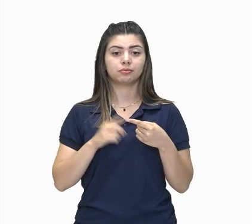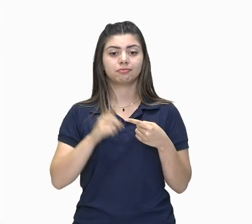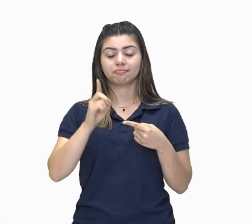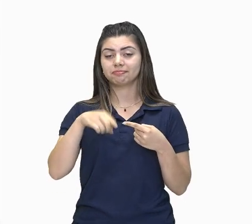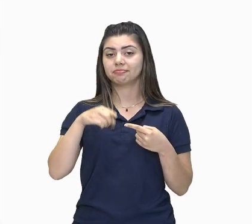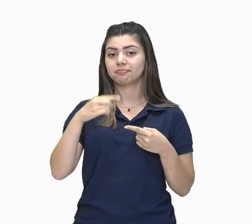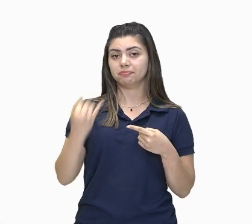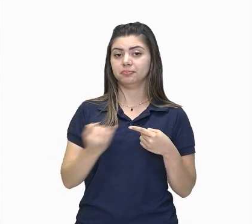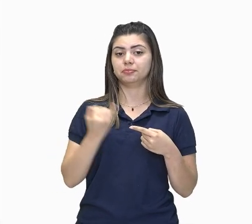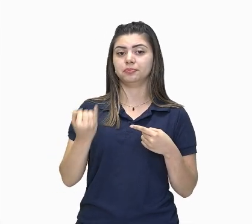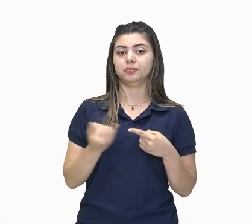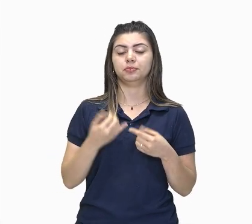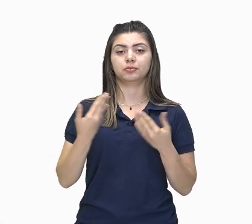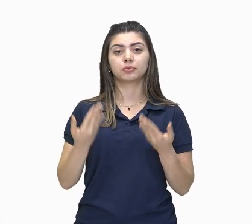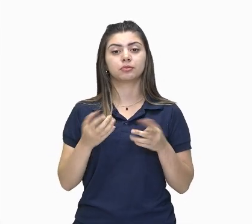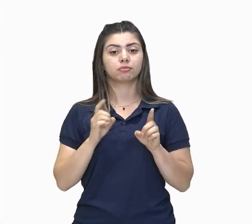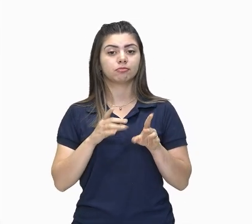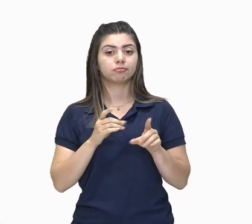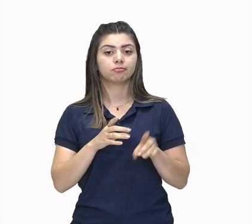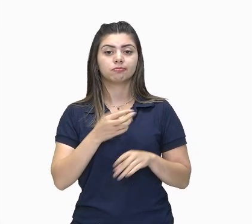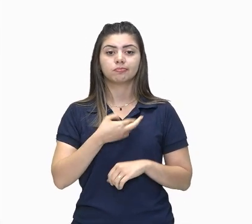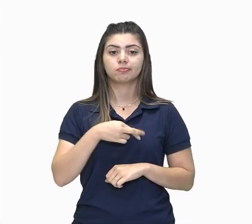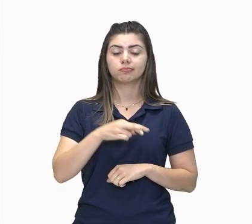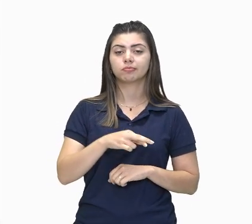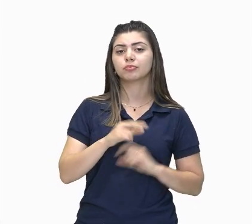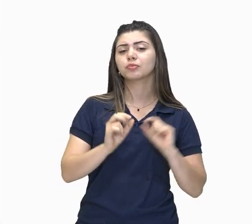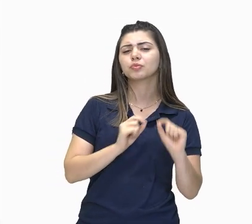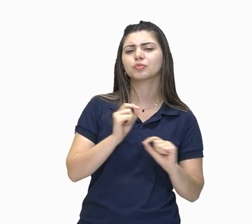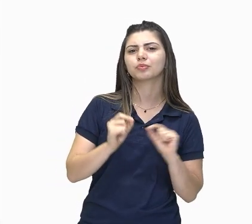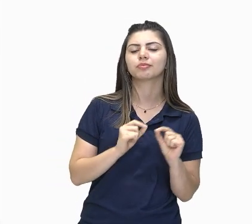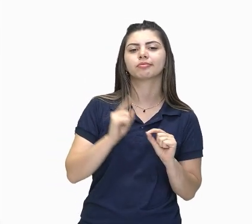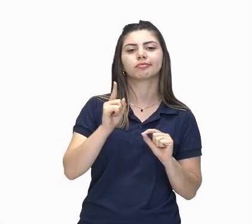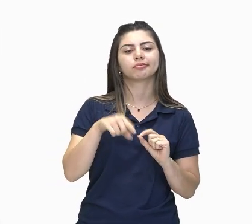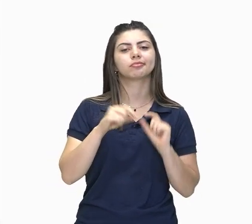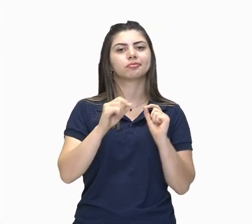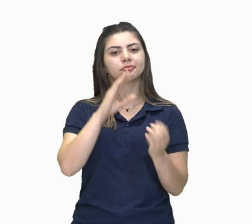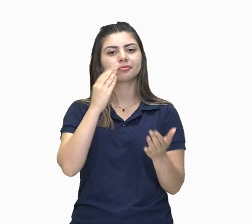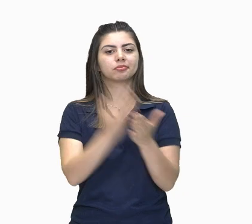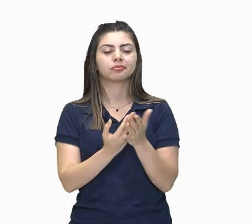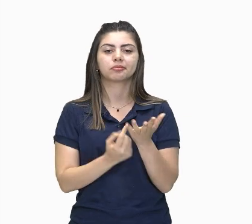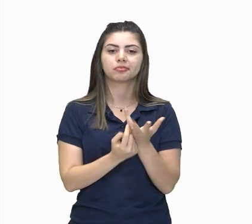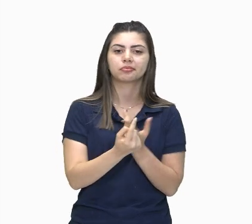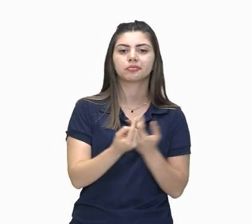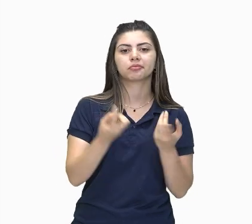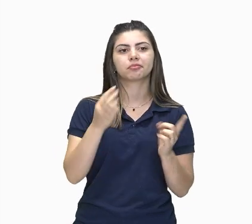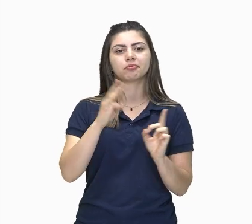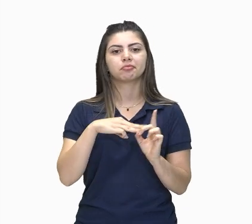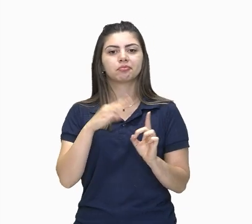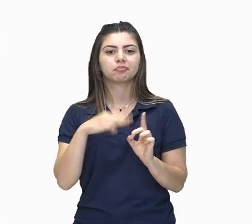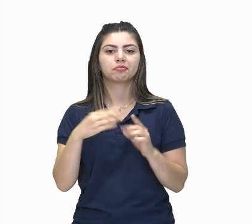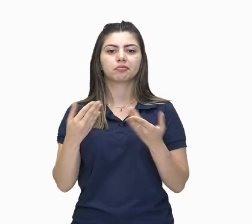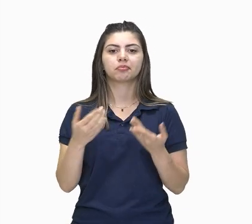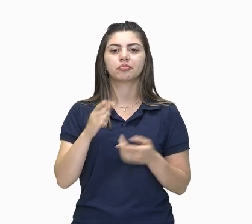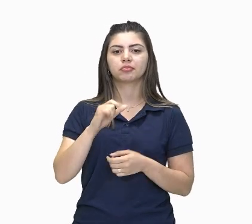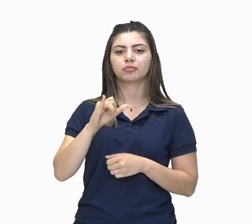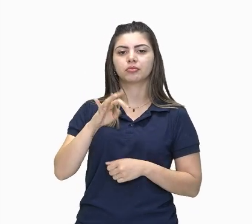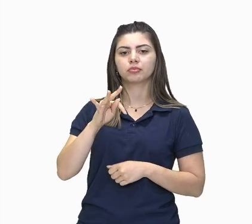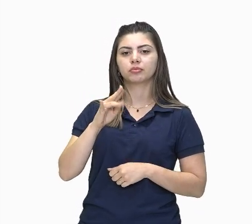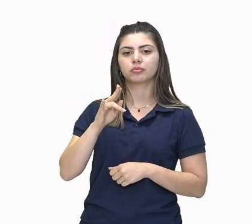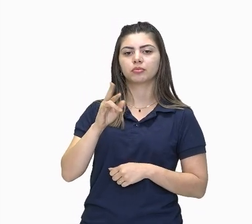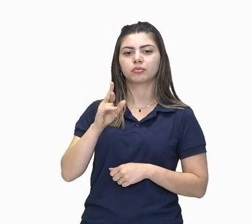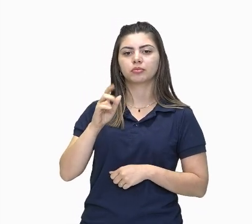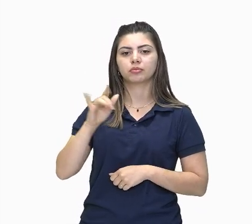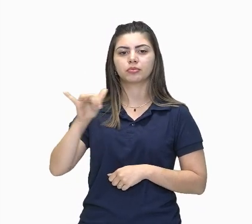fundamental. Doutrina religiosa é o conjunto de crenças, mitos,